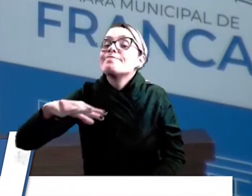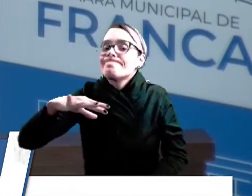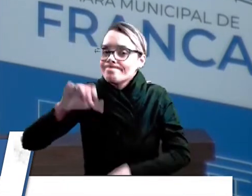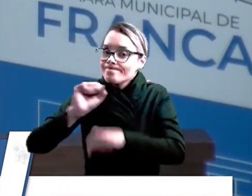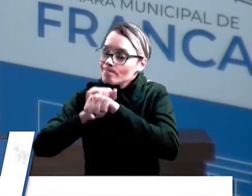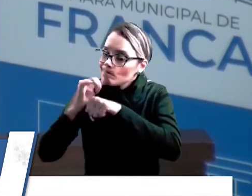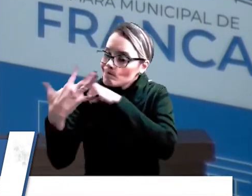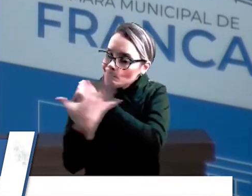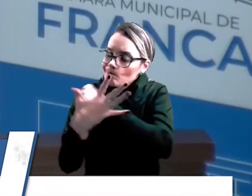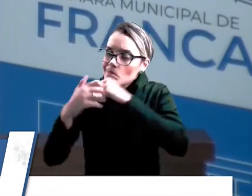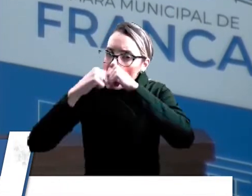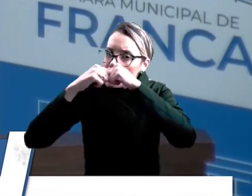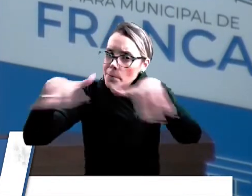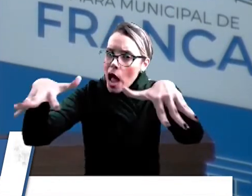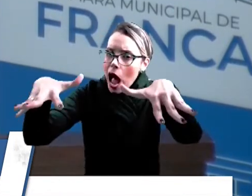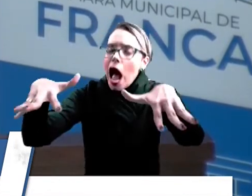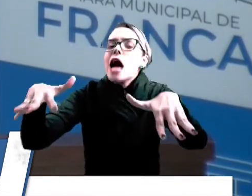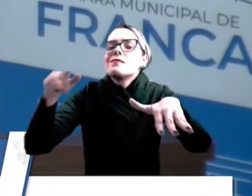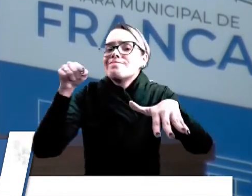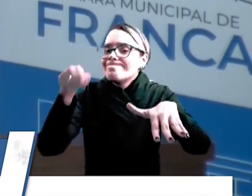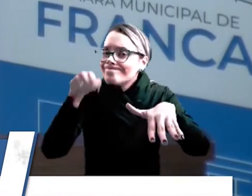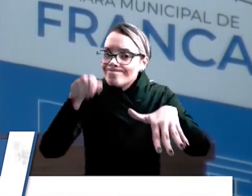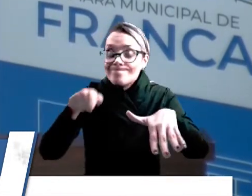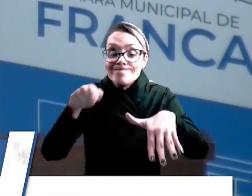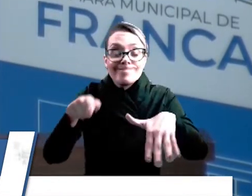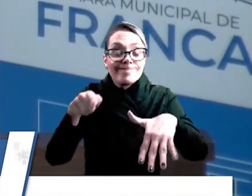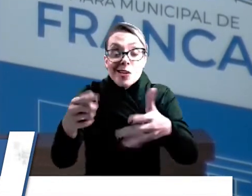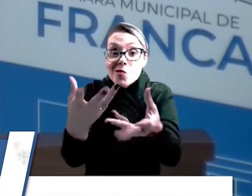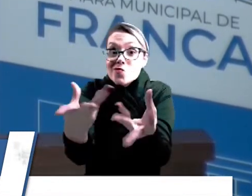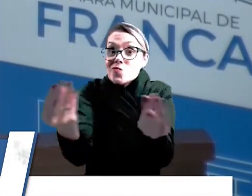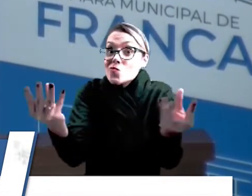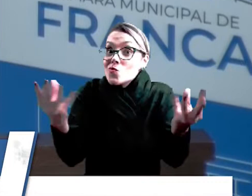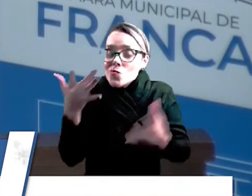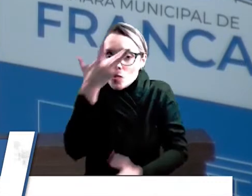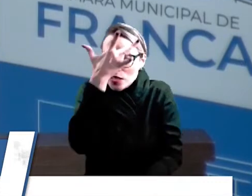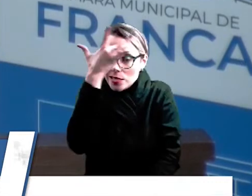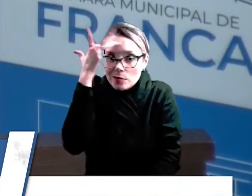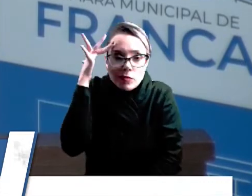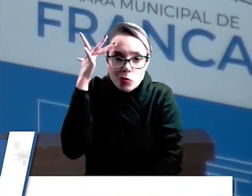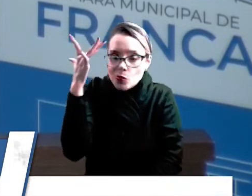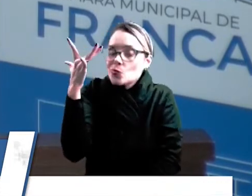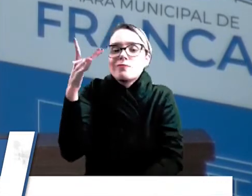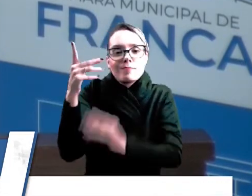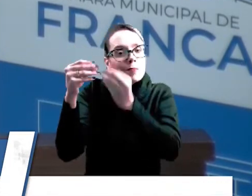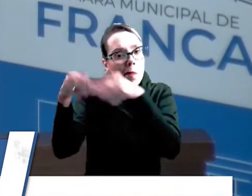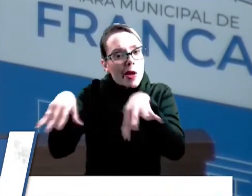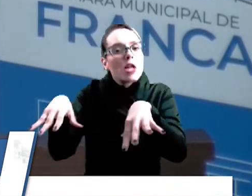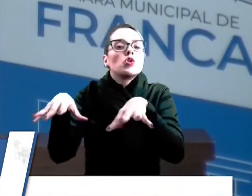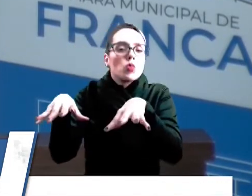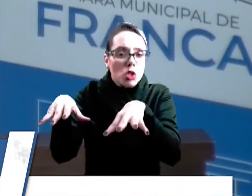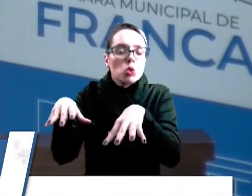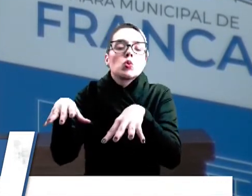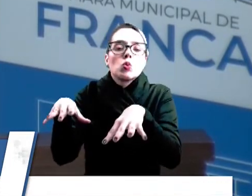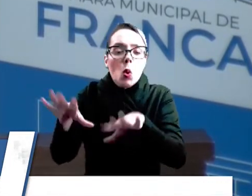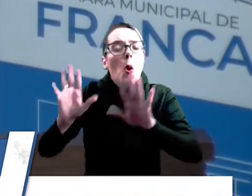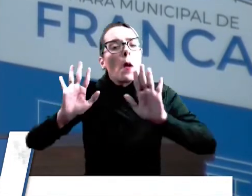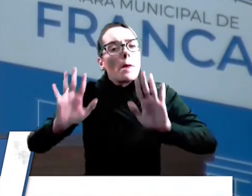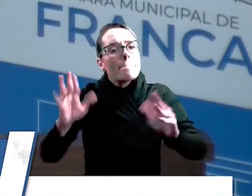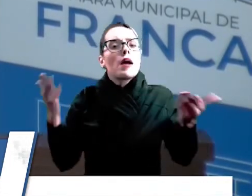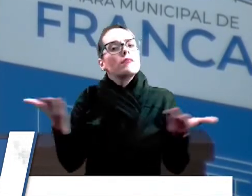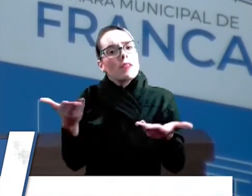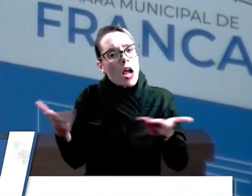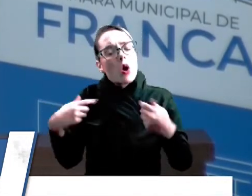Muitos tombaram. Nada mais justo do que regularizar essa questão do